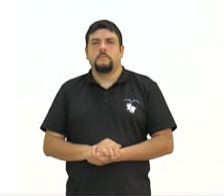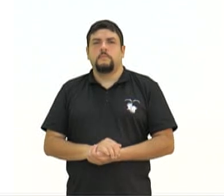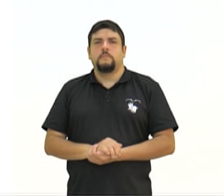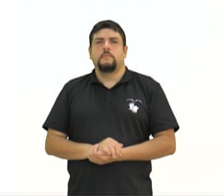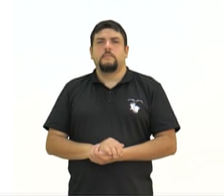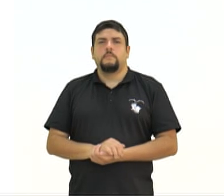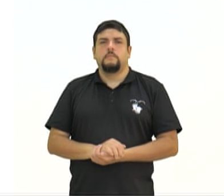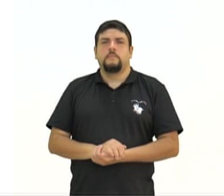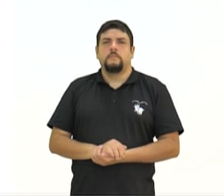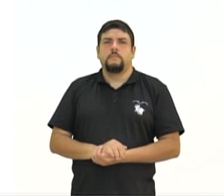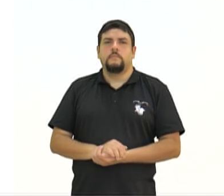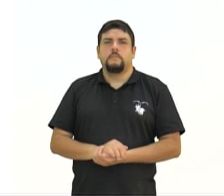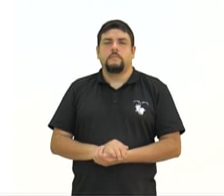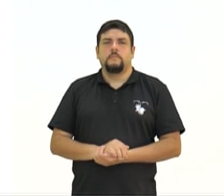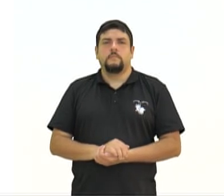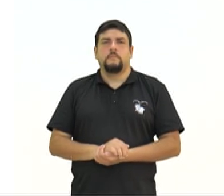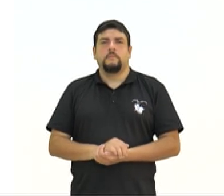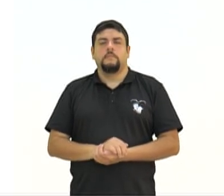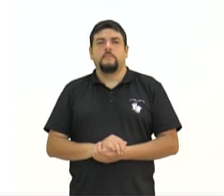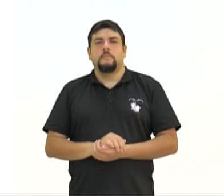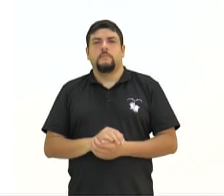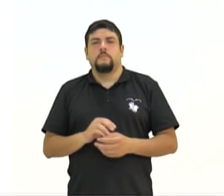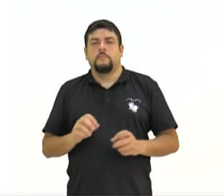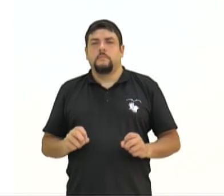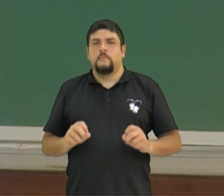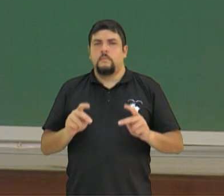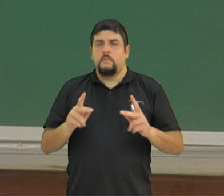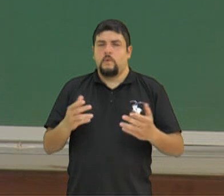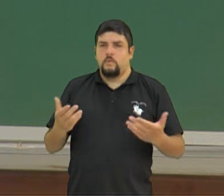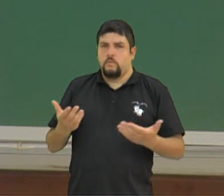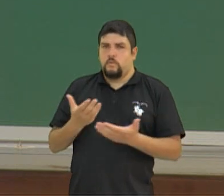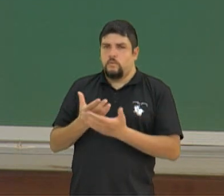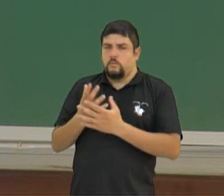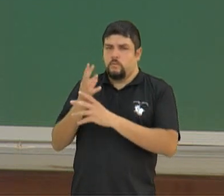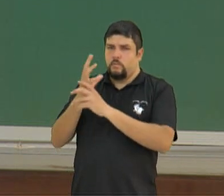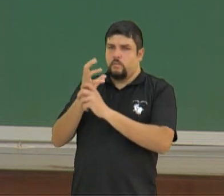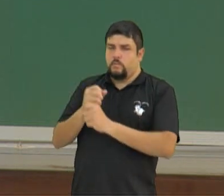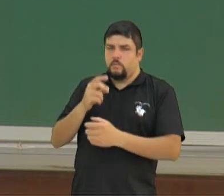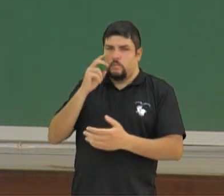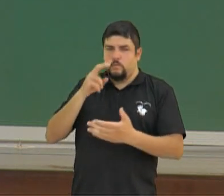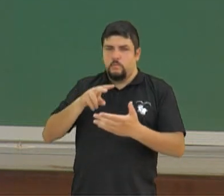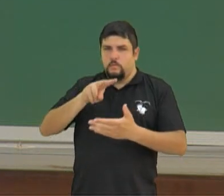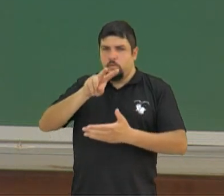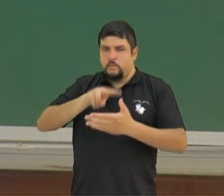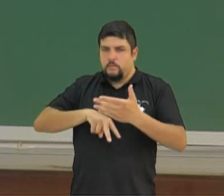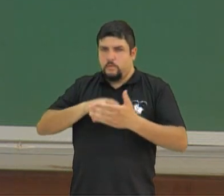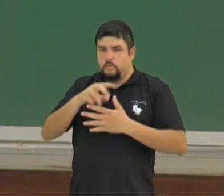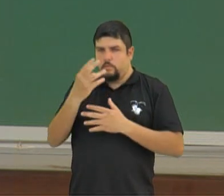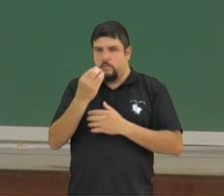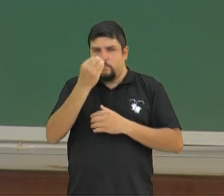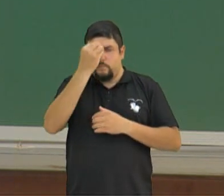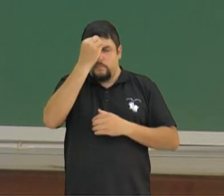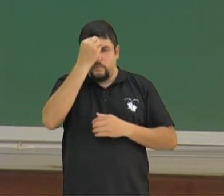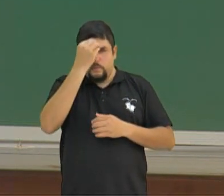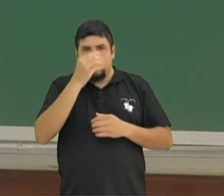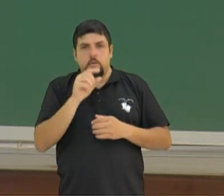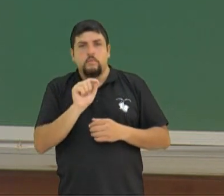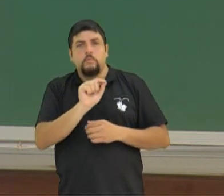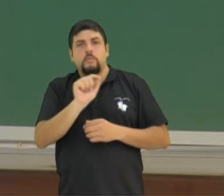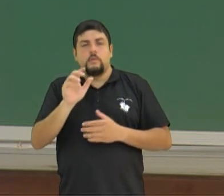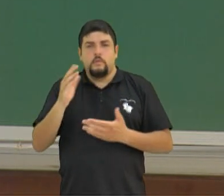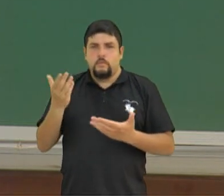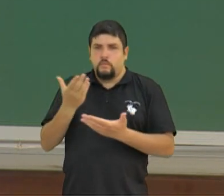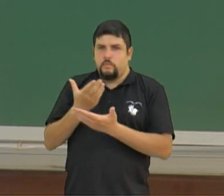tênis. Bien. Que vimos, então, em esta classe? Vamos nos lembrar um pouquinho para reforçar ainda mais o que você viu